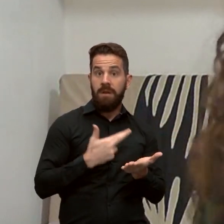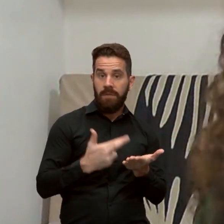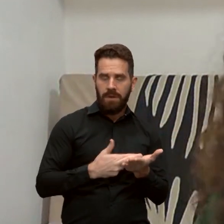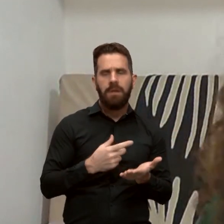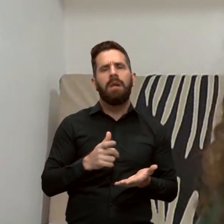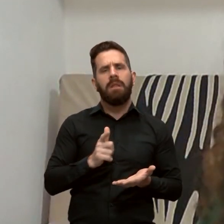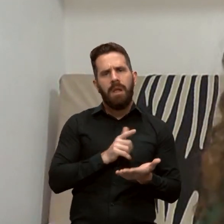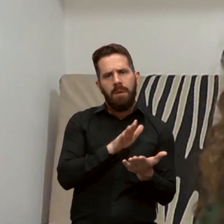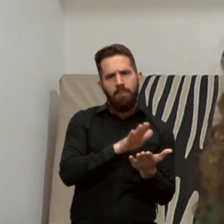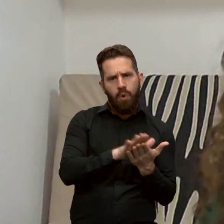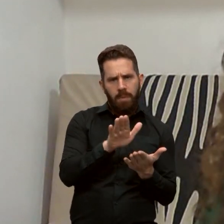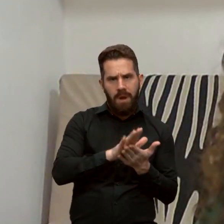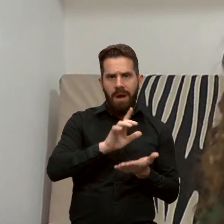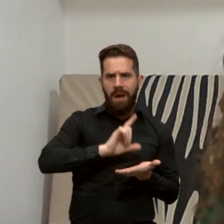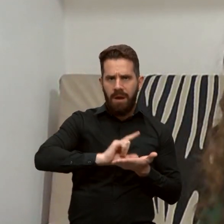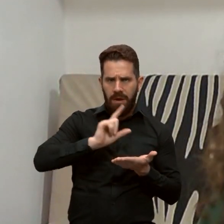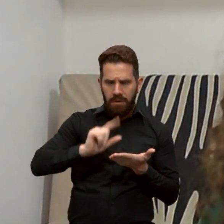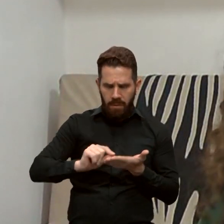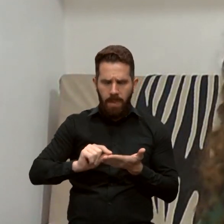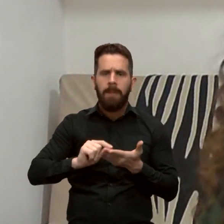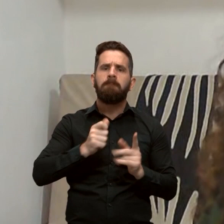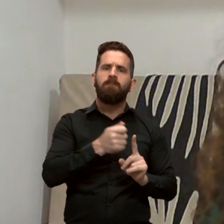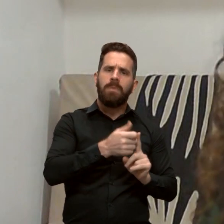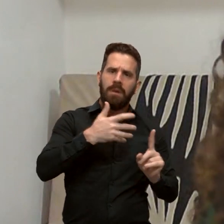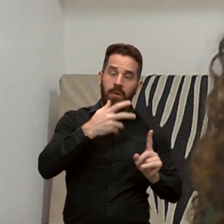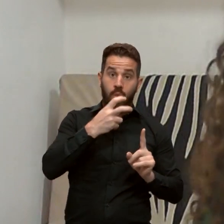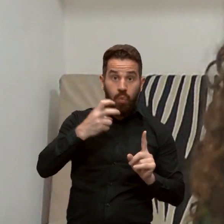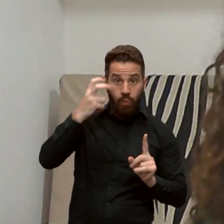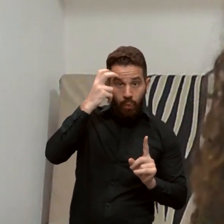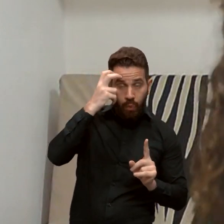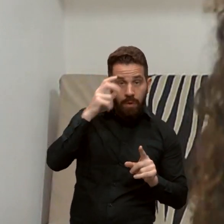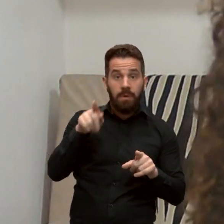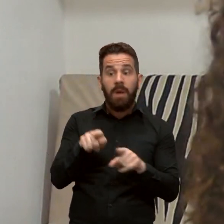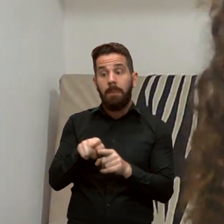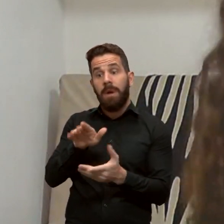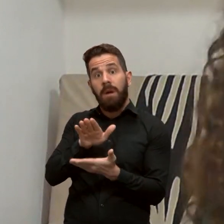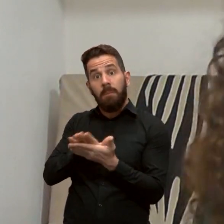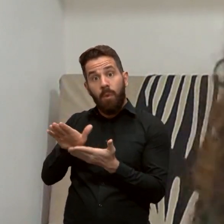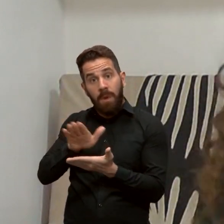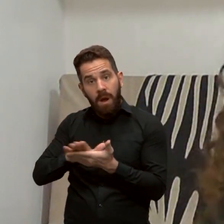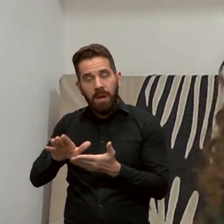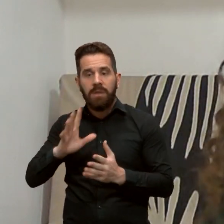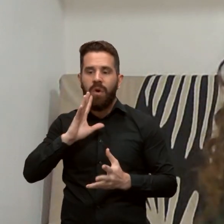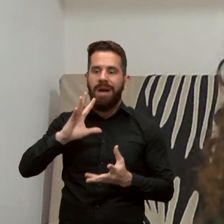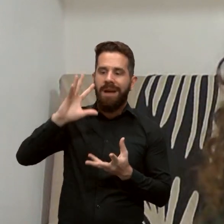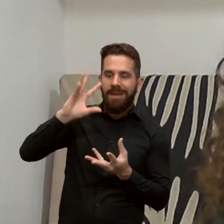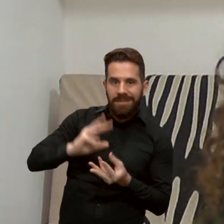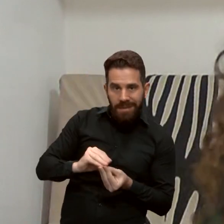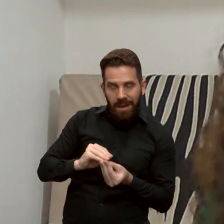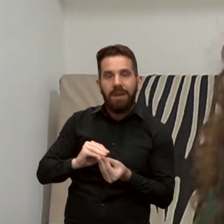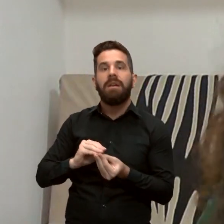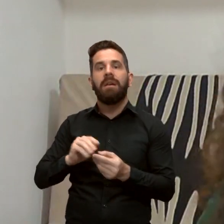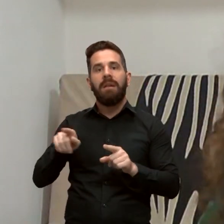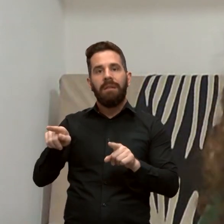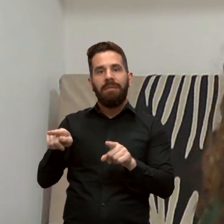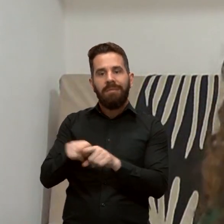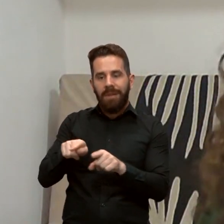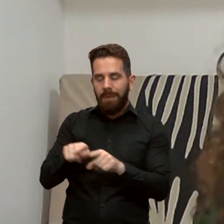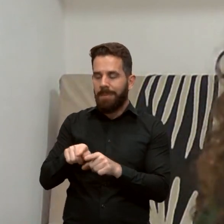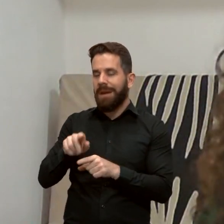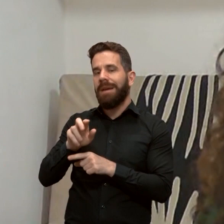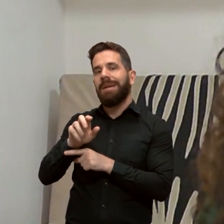publica artigos relacionados à extensão e cultura e publicamos também resenhas e ensaios visuais, todos